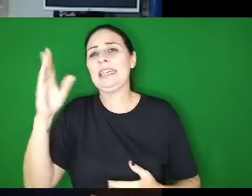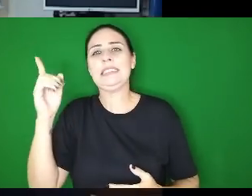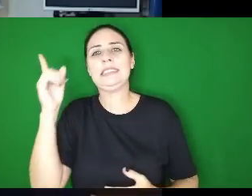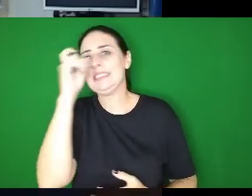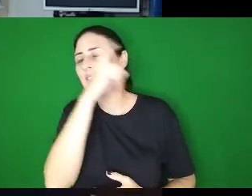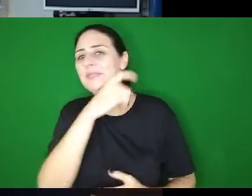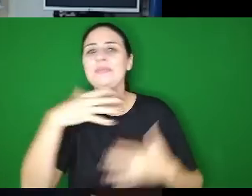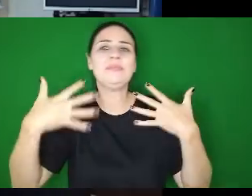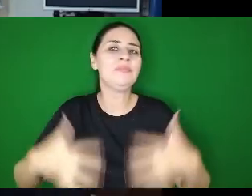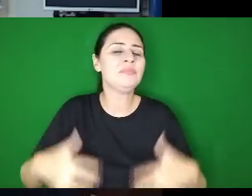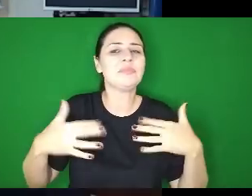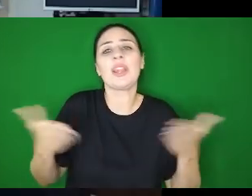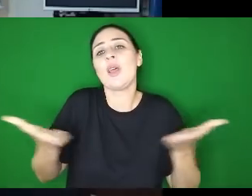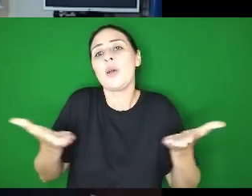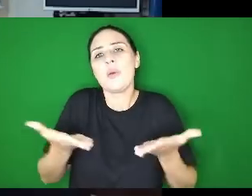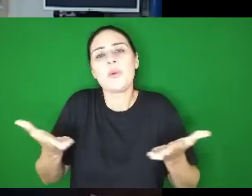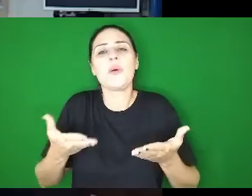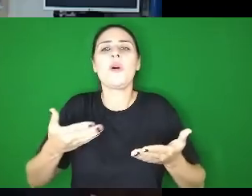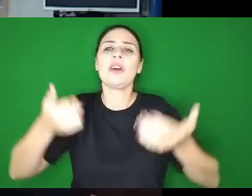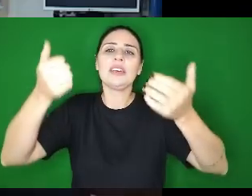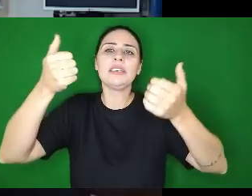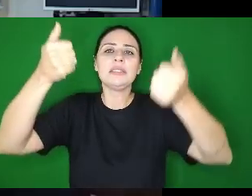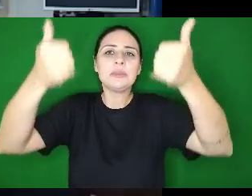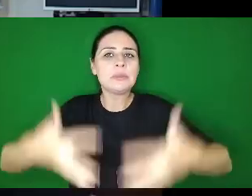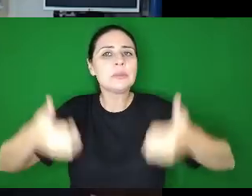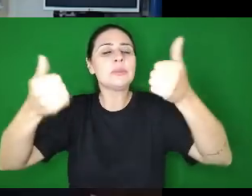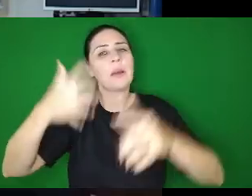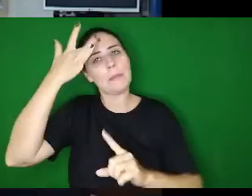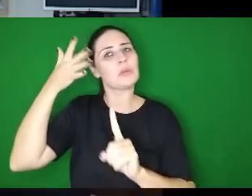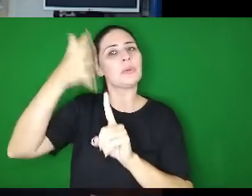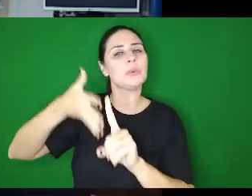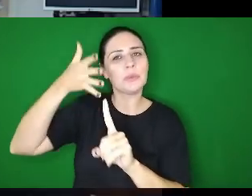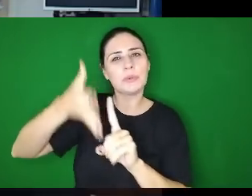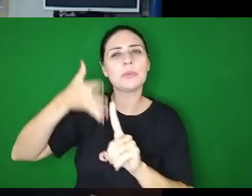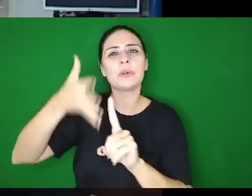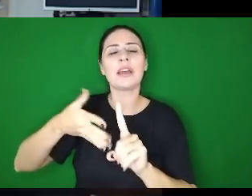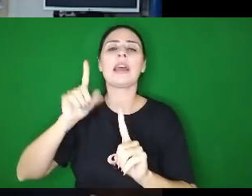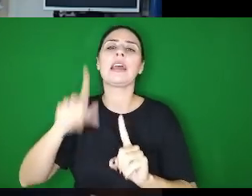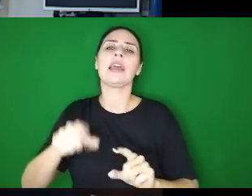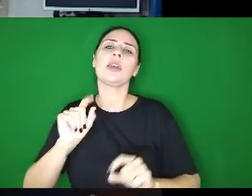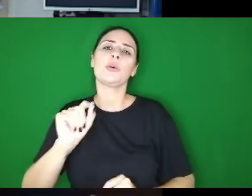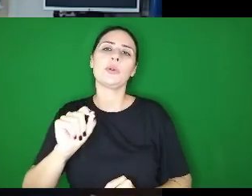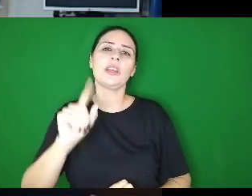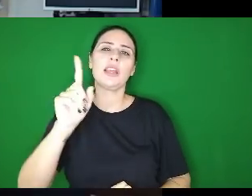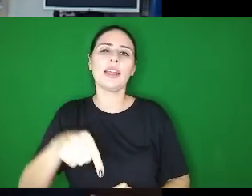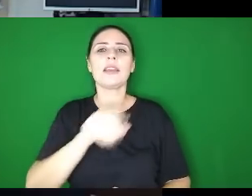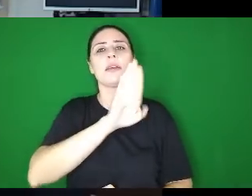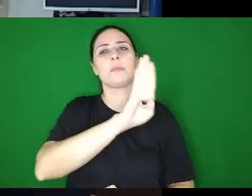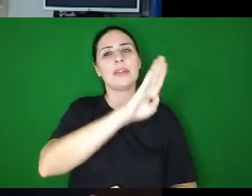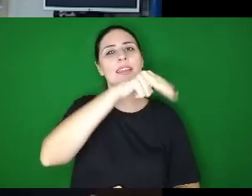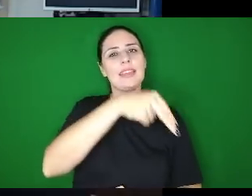aparece, que surge no discurso, né, de muitas pessoas, é justamente essa questão da BNCC,